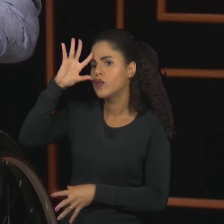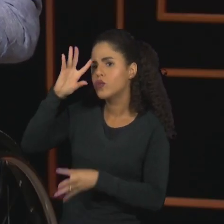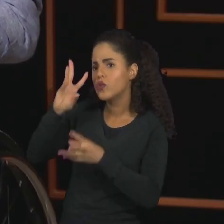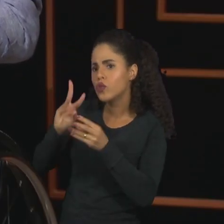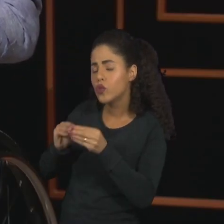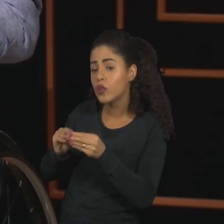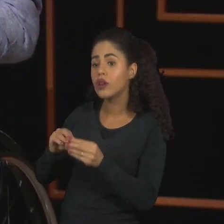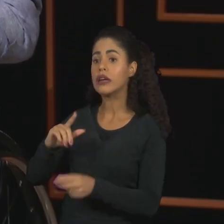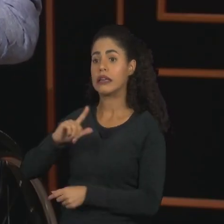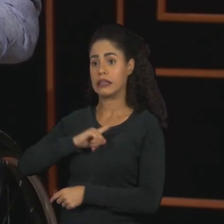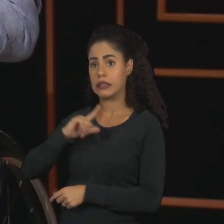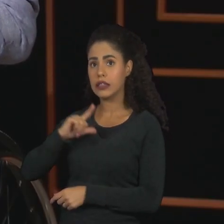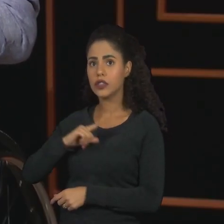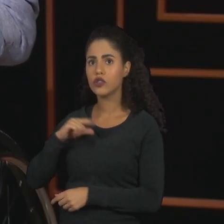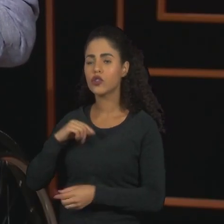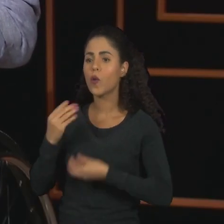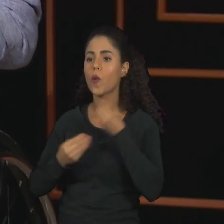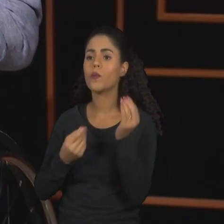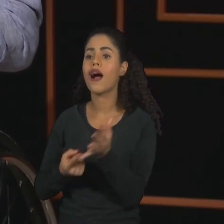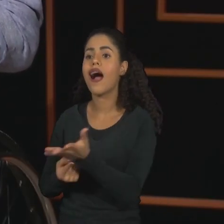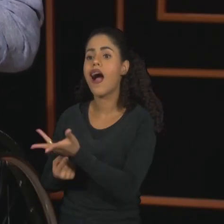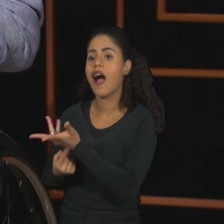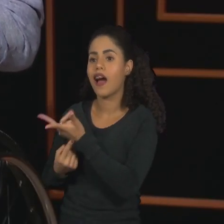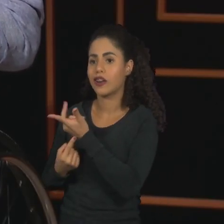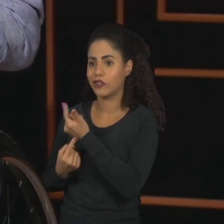discurso da arte.